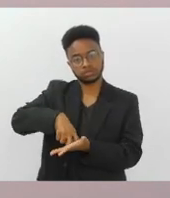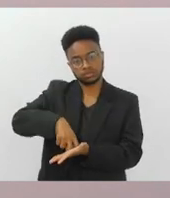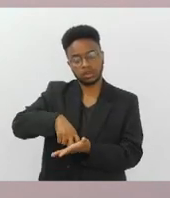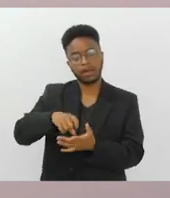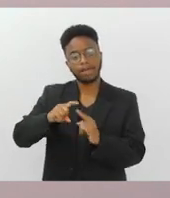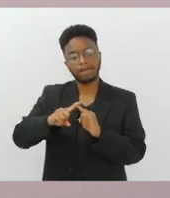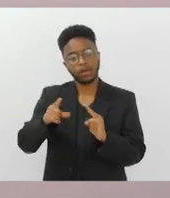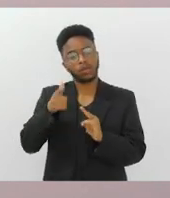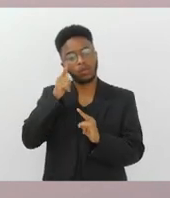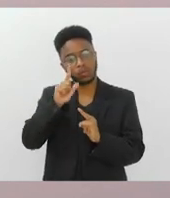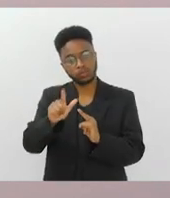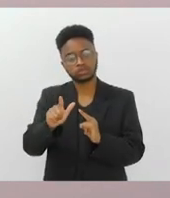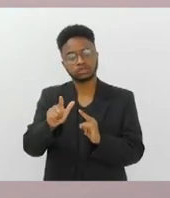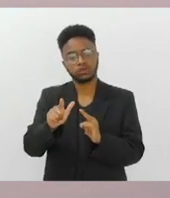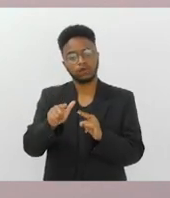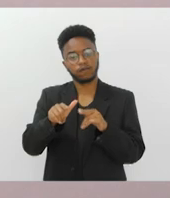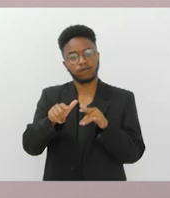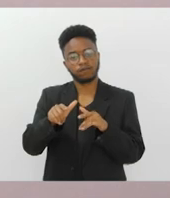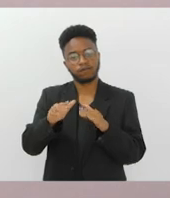pôde cumprir